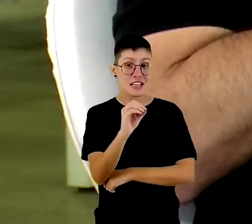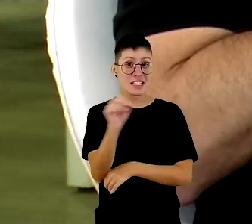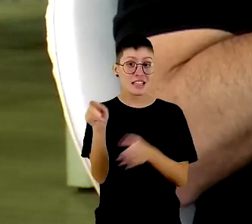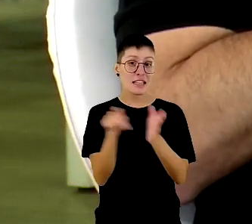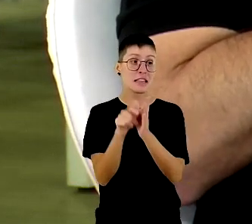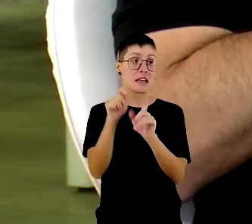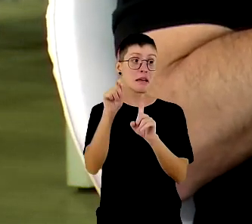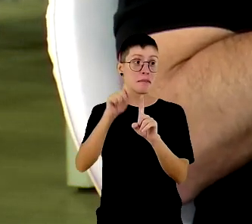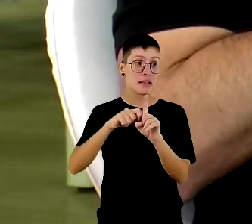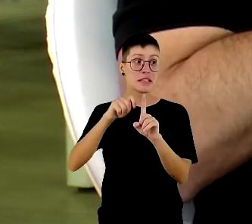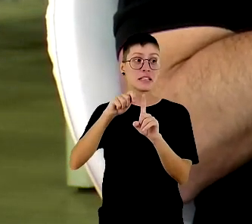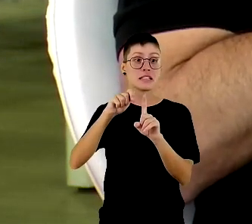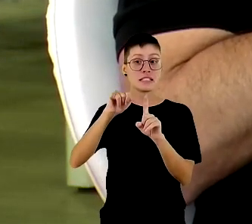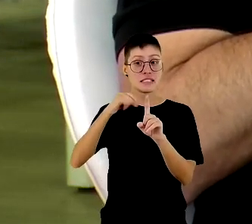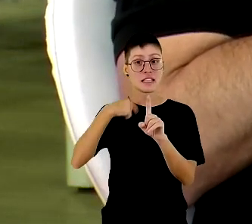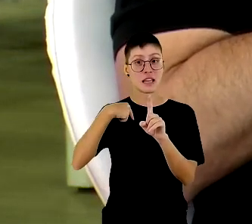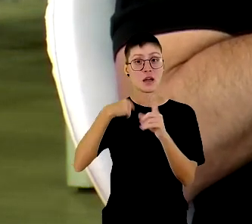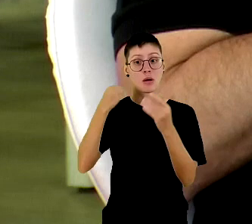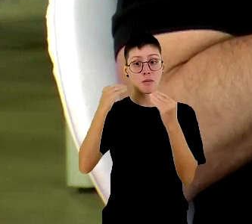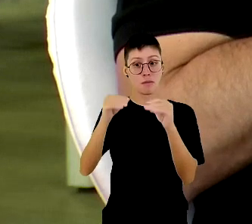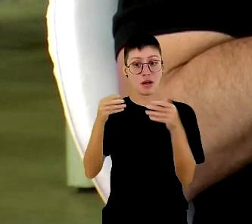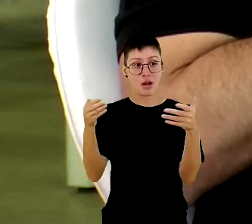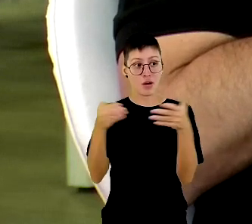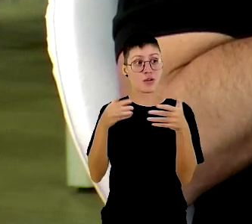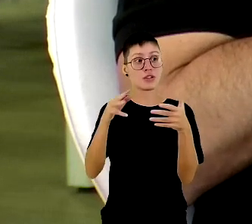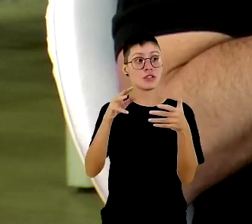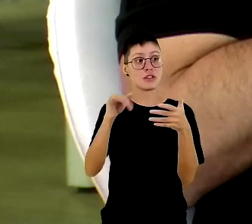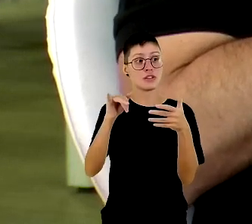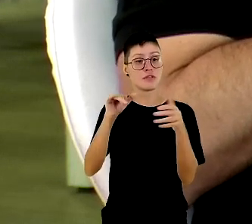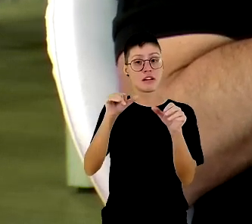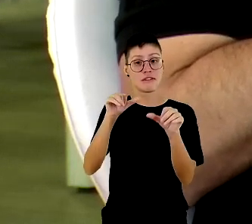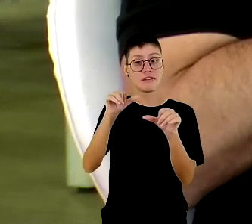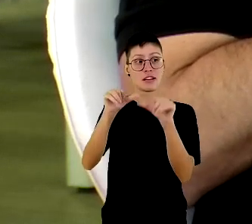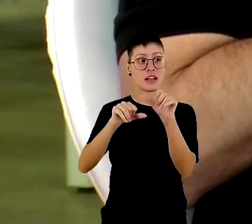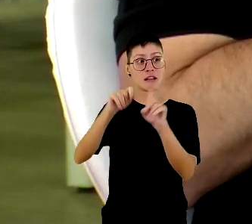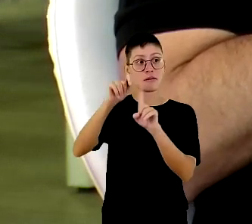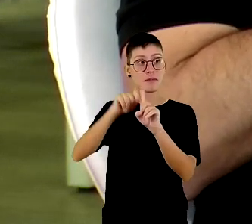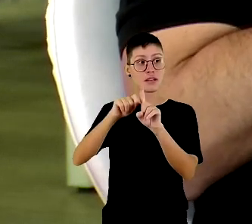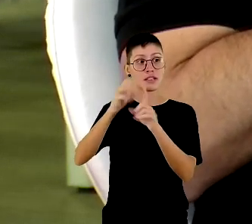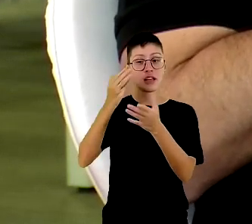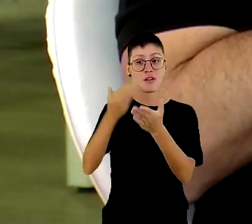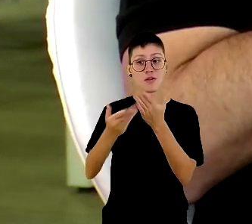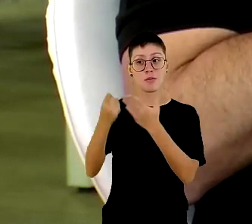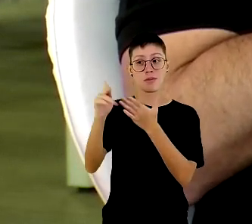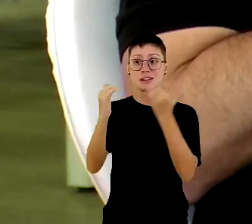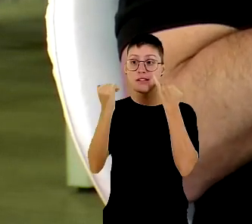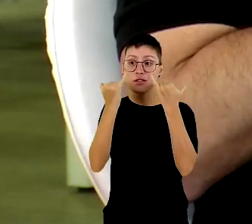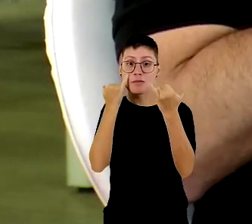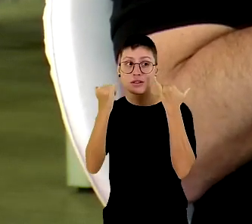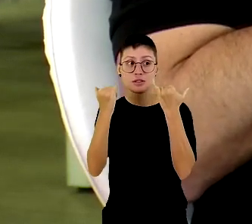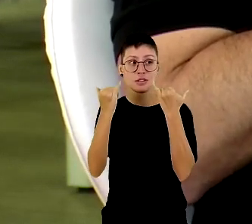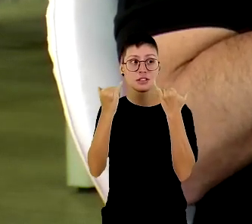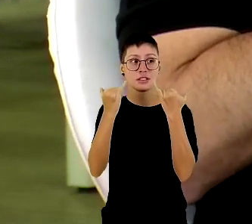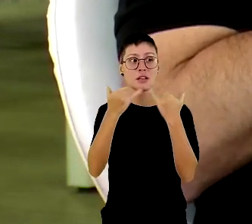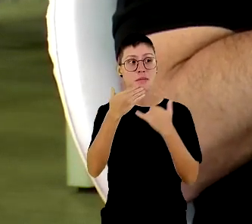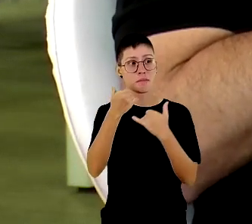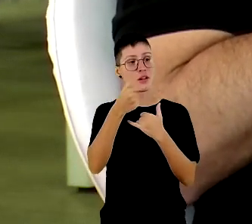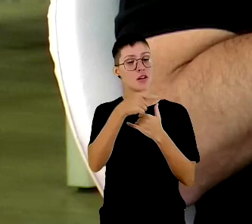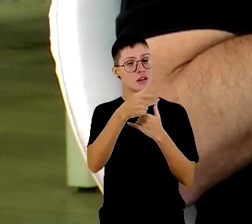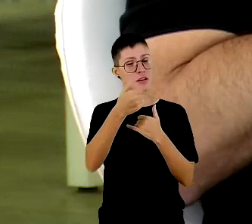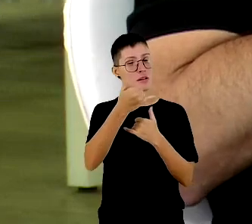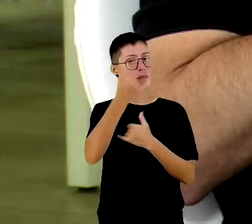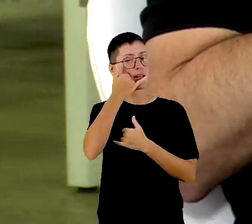eu habilitar você hoje, vai ter a virada do mês e eu vou perder todas as suas informações. Então faz o seguinte, me liga na segunda-feira,